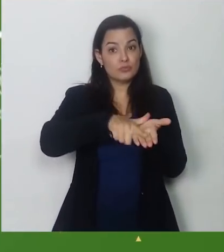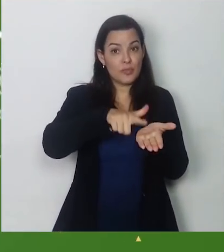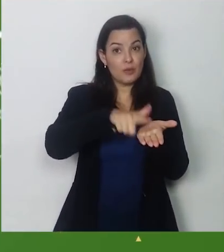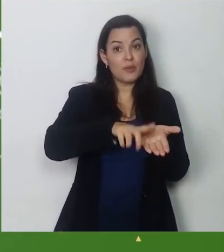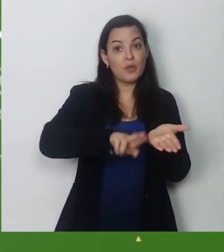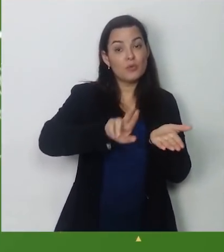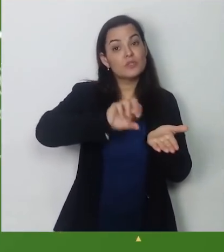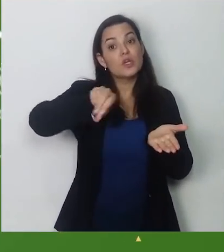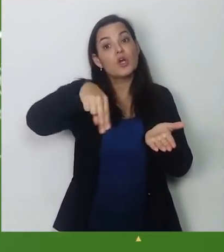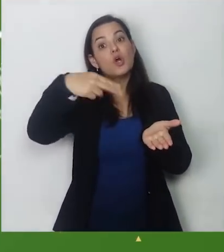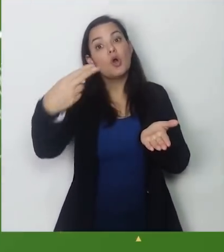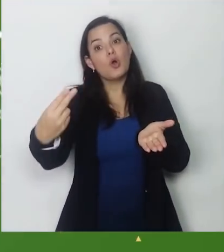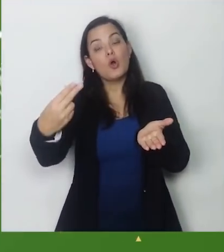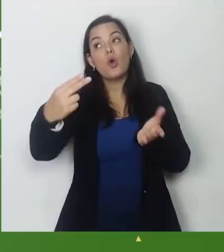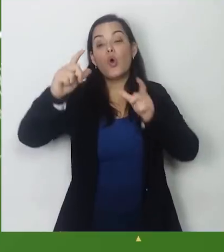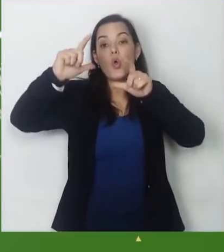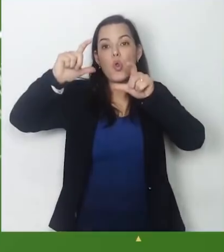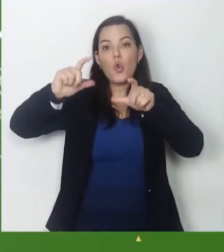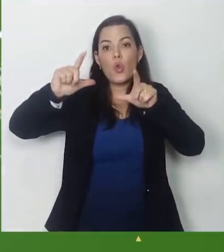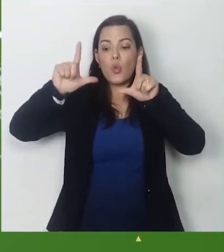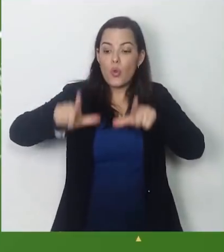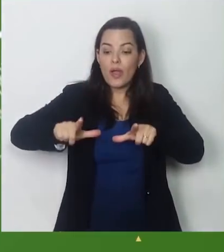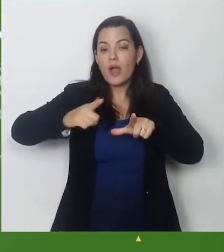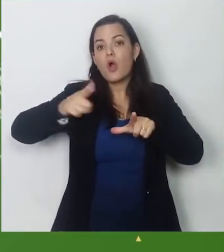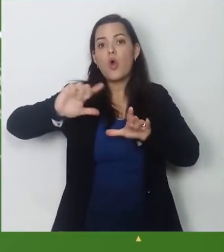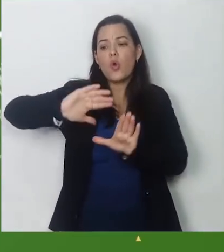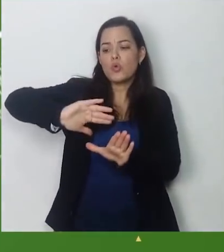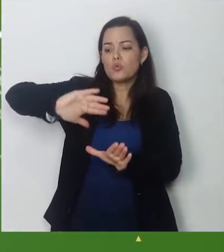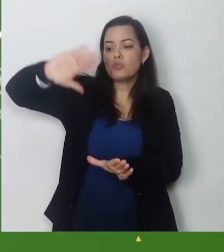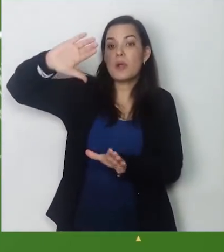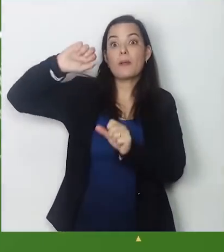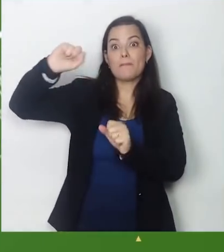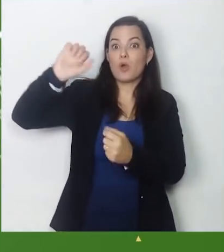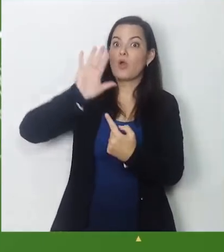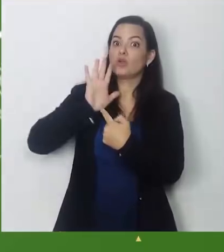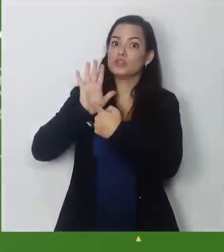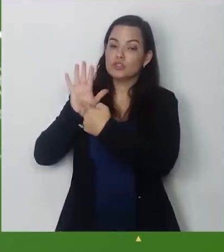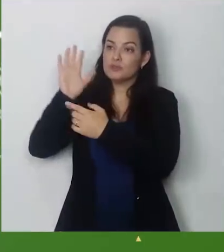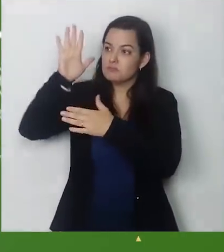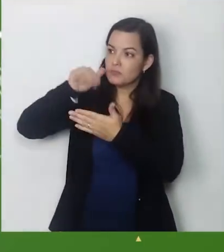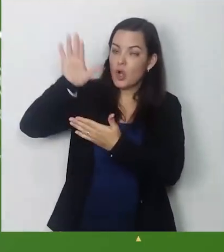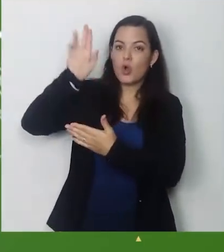você possa criar uma forma de se expressar.